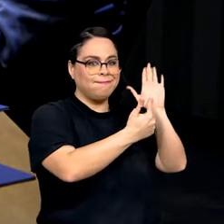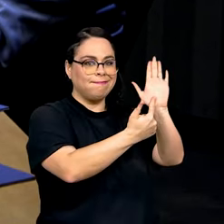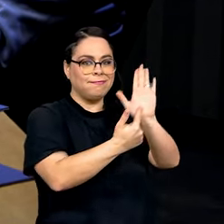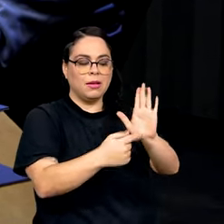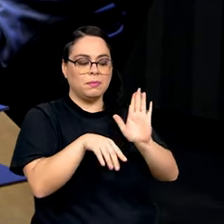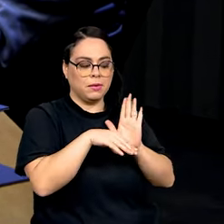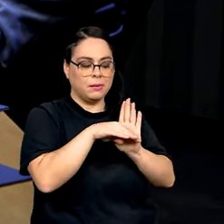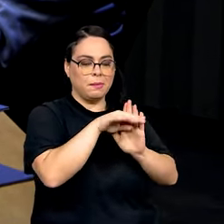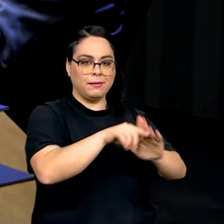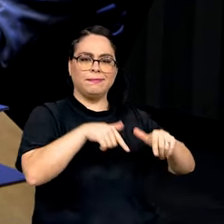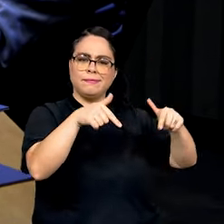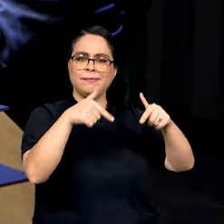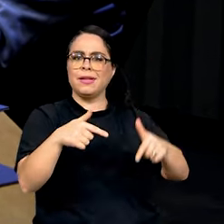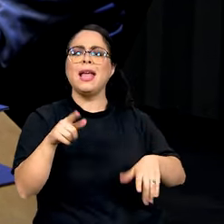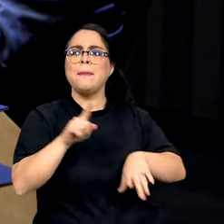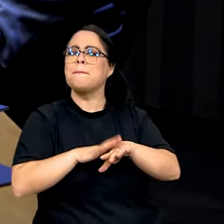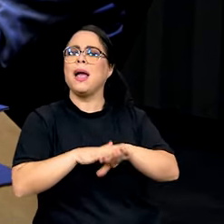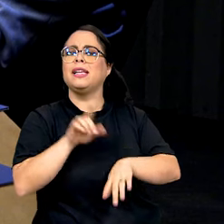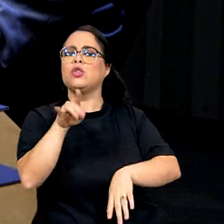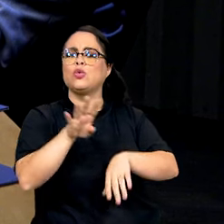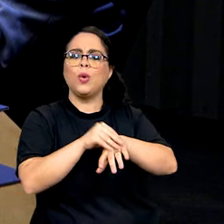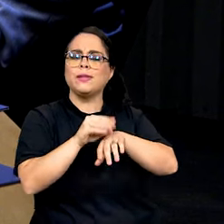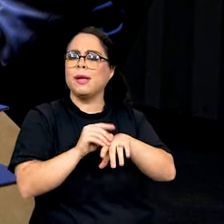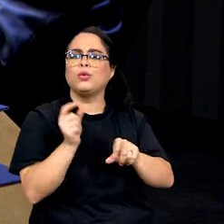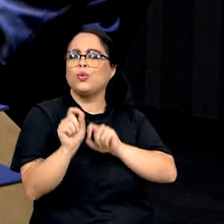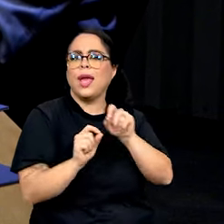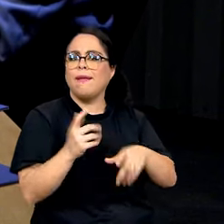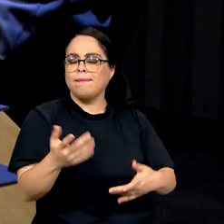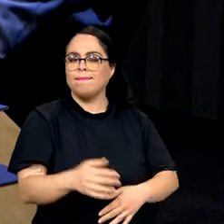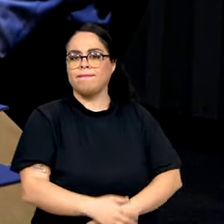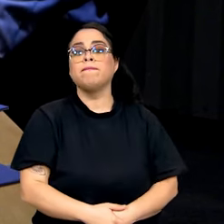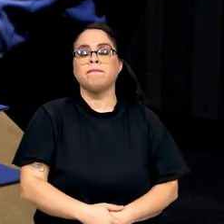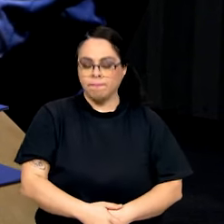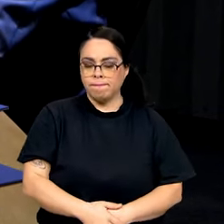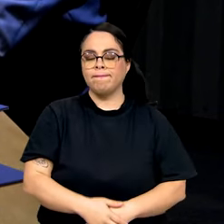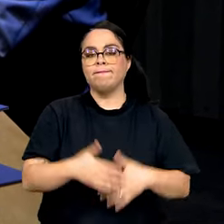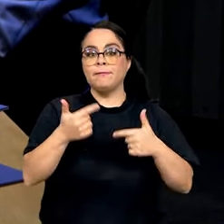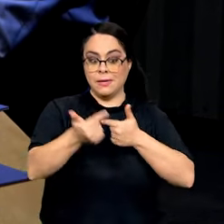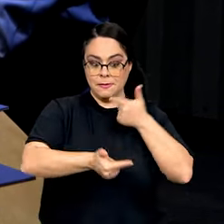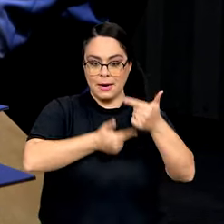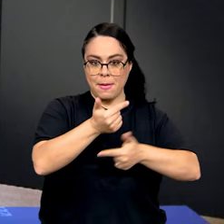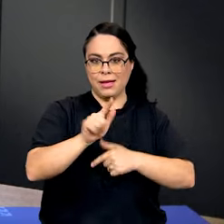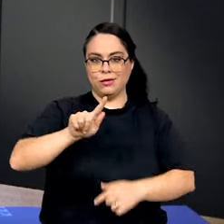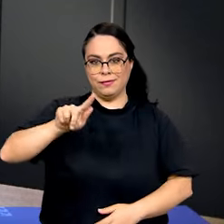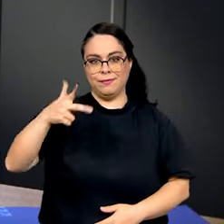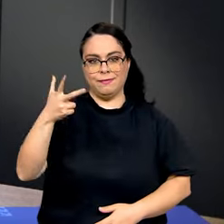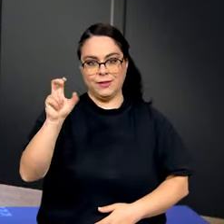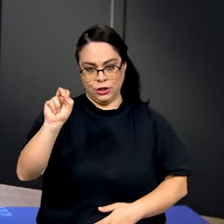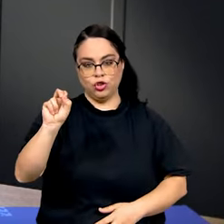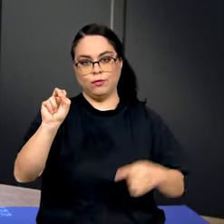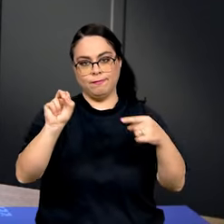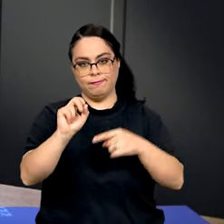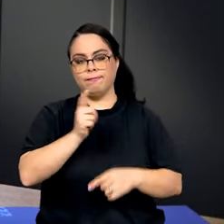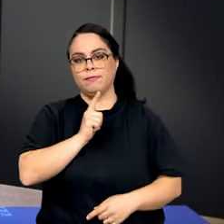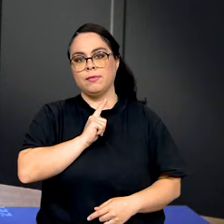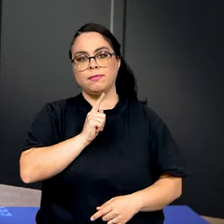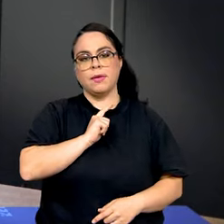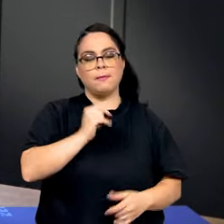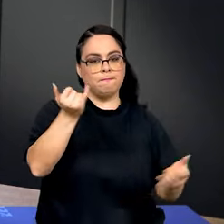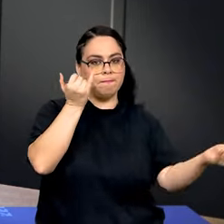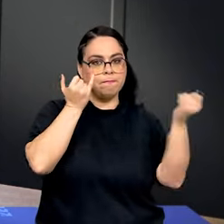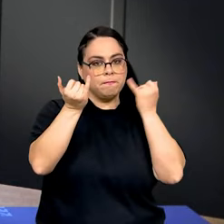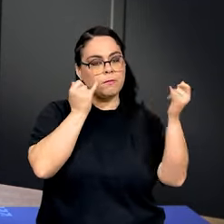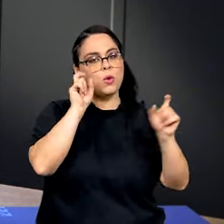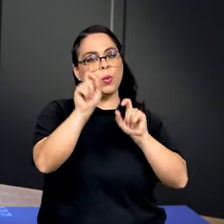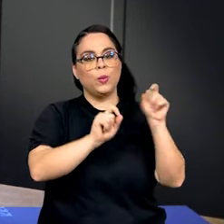apresentando iniciativas que outras ações eles puderam conhecer também então esse trabalho é do G20 você ter